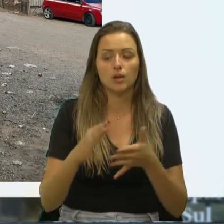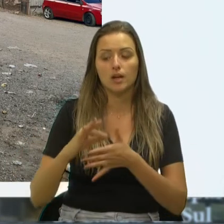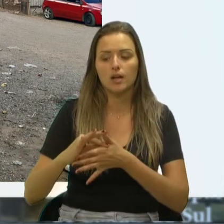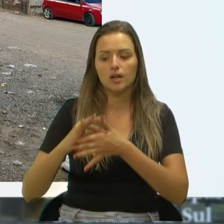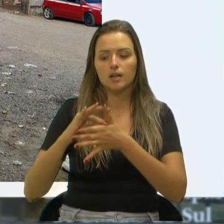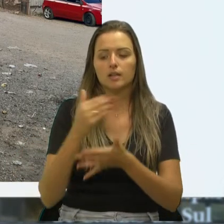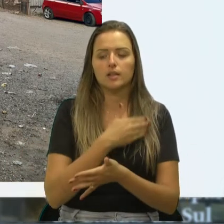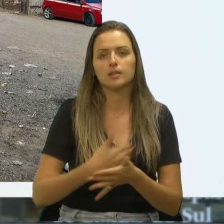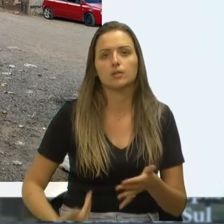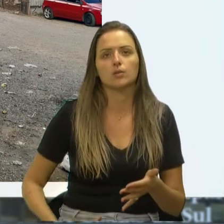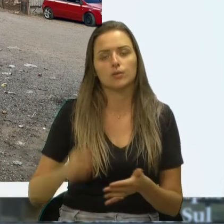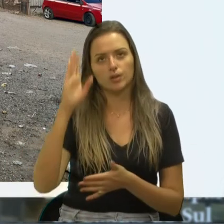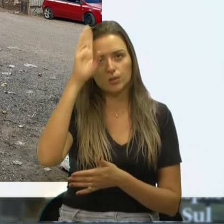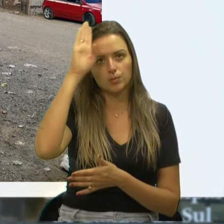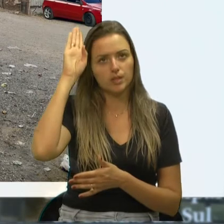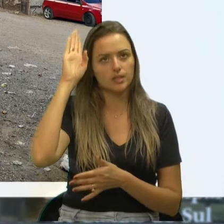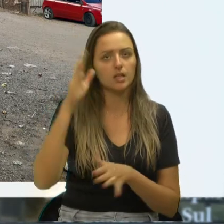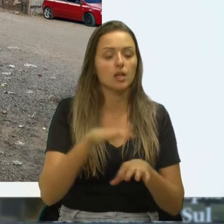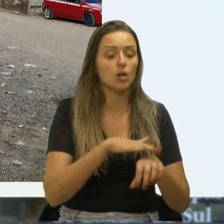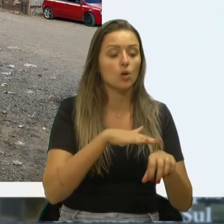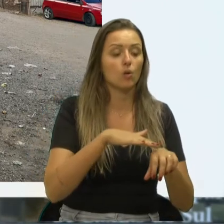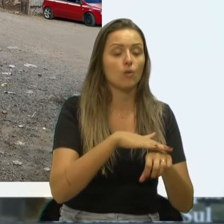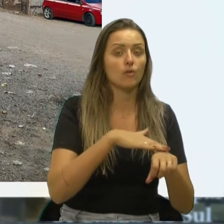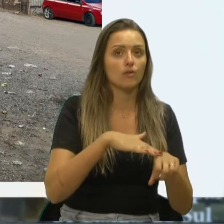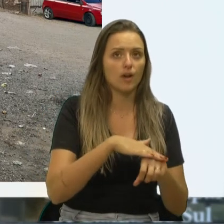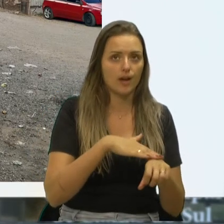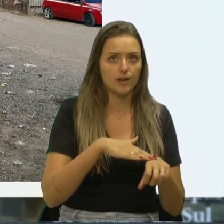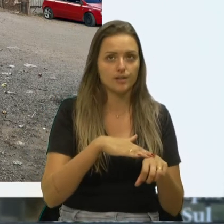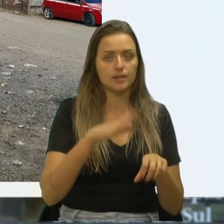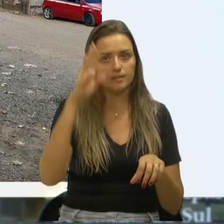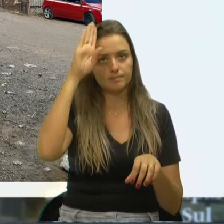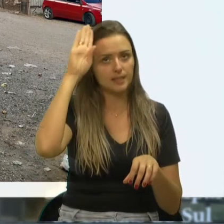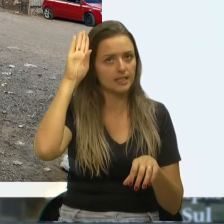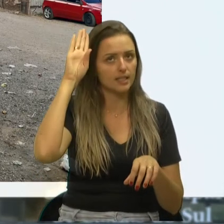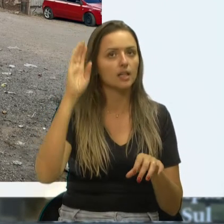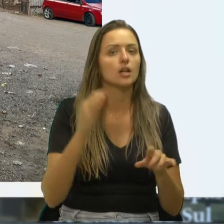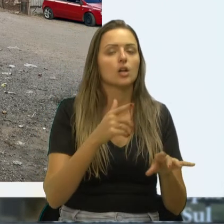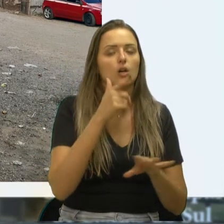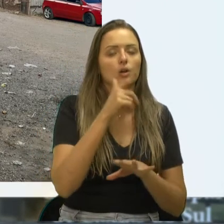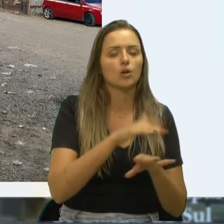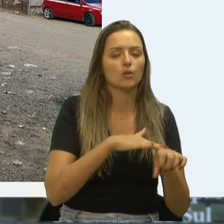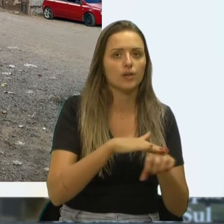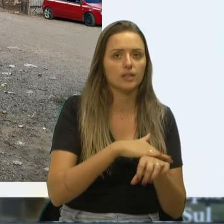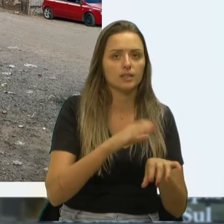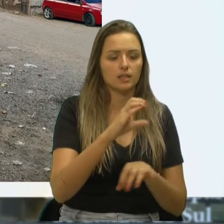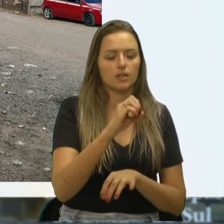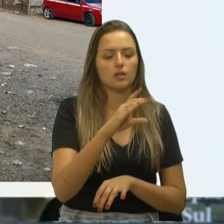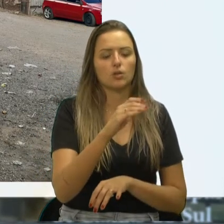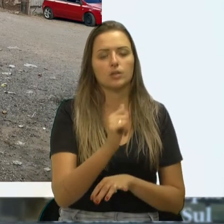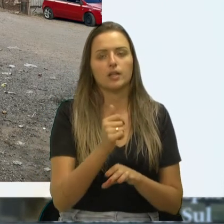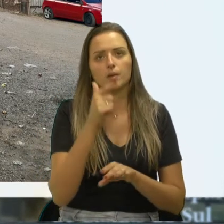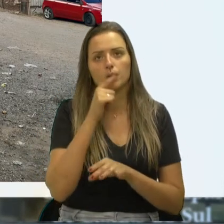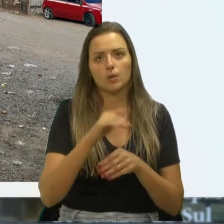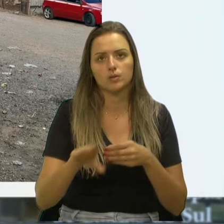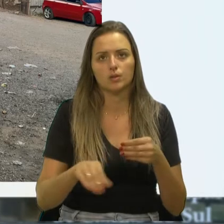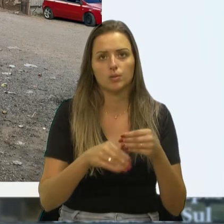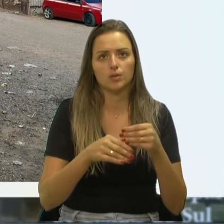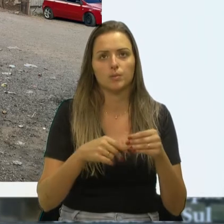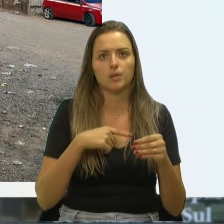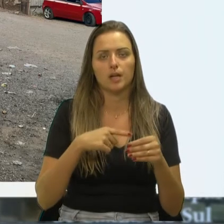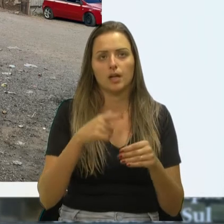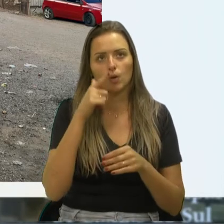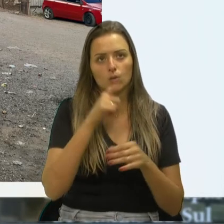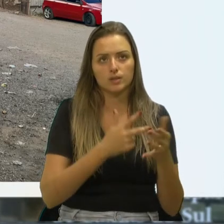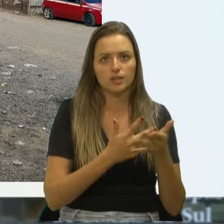governo, converse com a administração, converse com a Codeca para nós conseguir esse aditivo aí, para nós conseguir